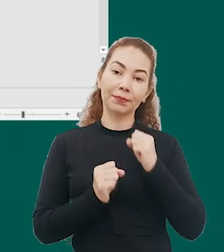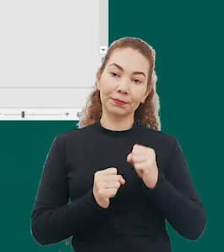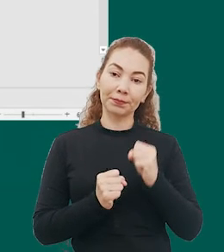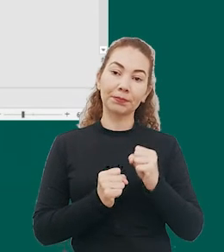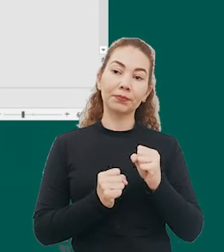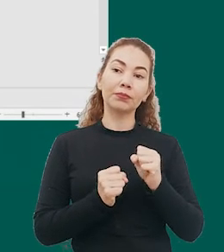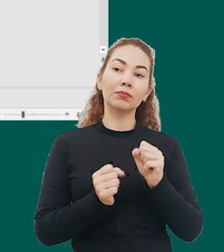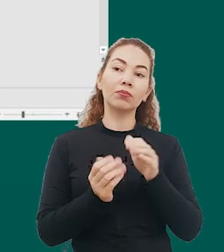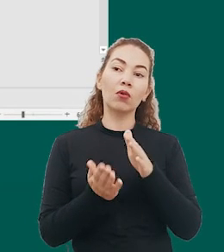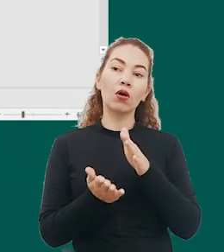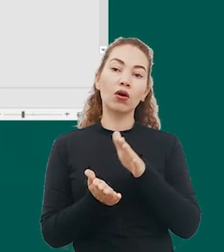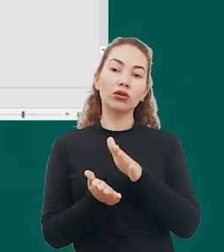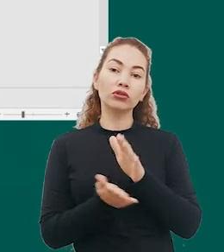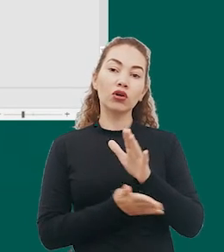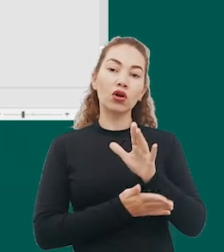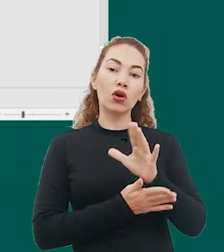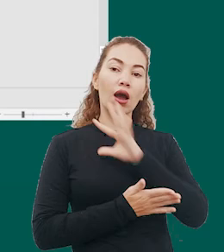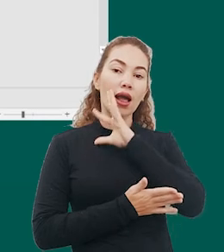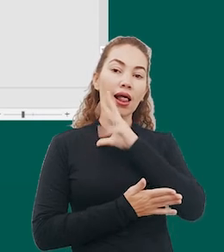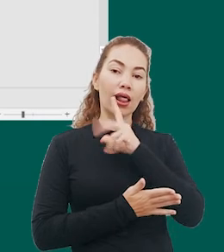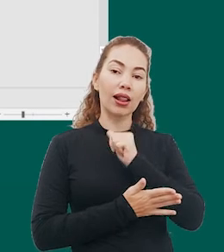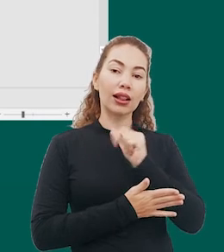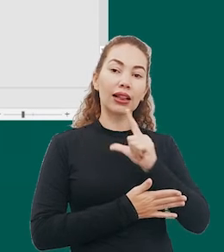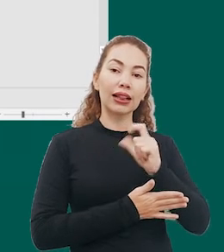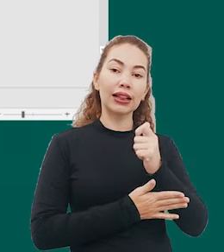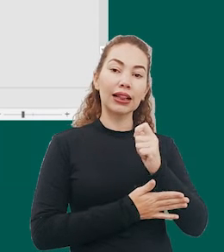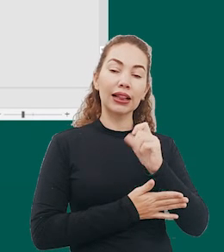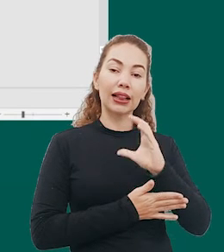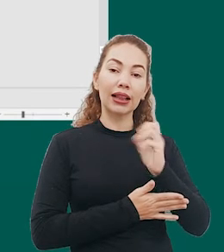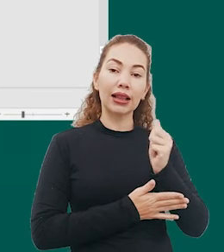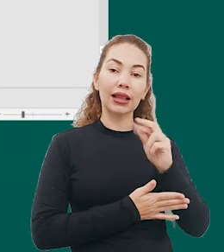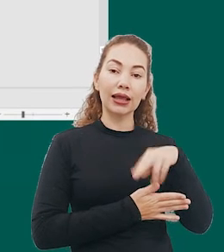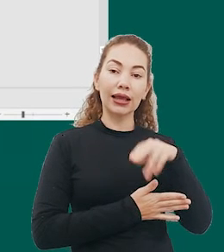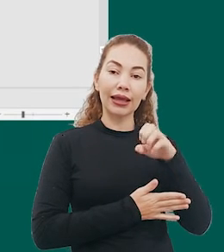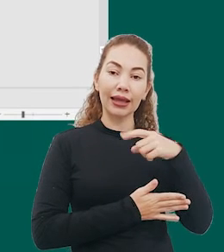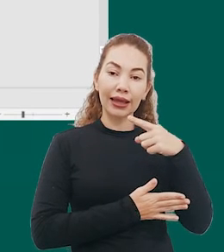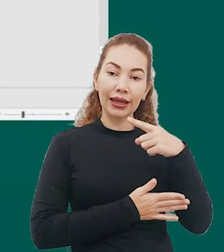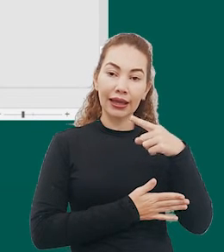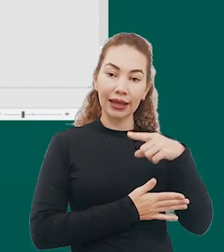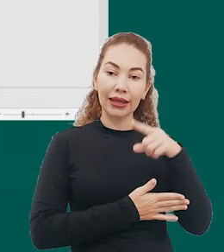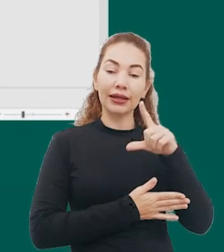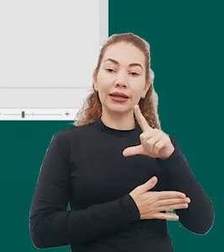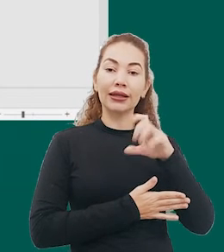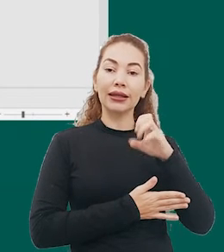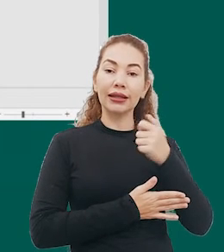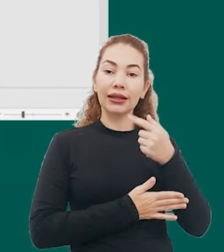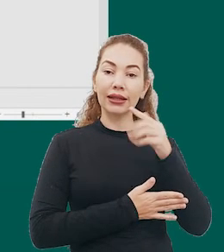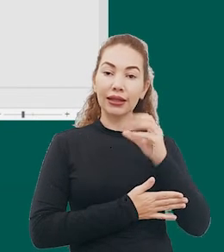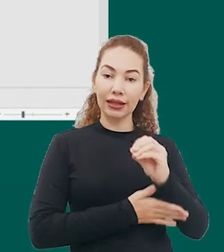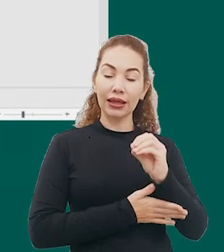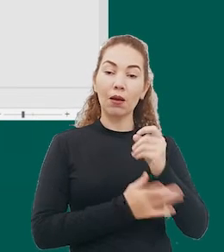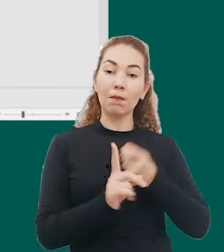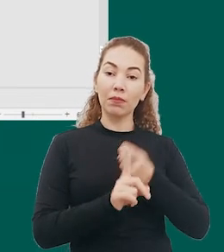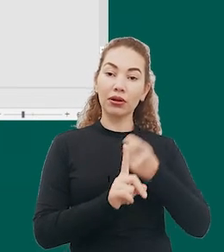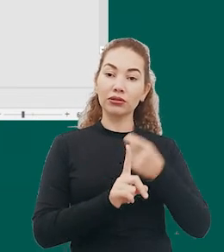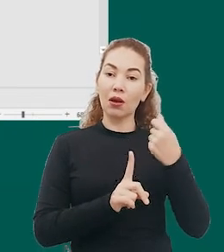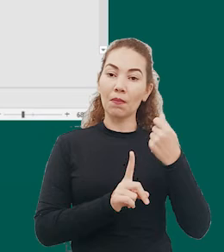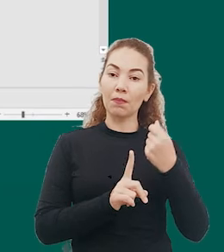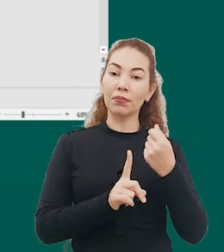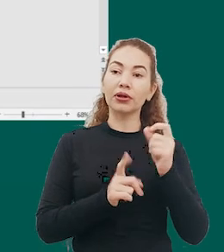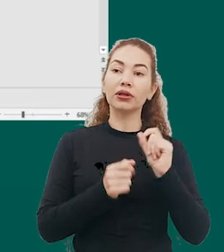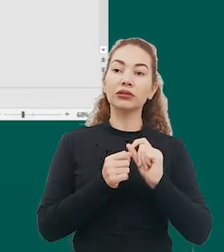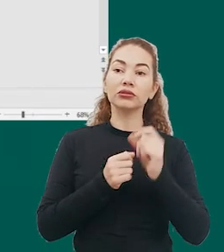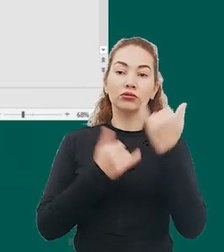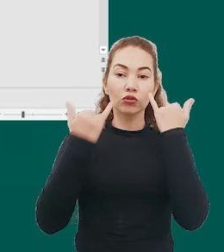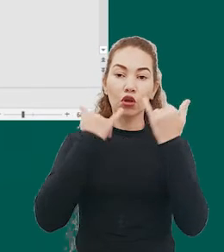ao Carnê-Leão, tá? Carnê-Leão é mensal e eu preciso prestar essas informações se eu recebi